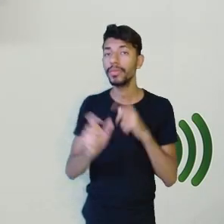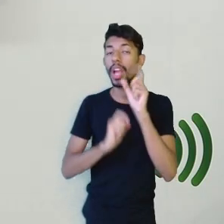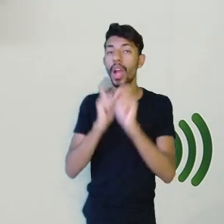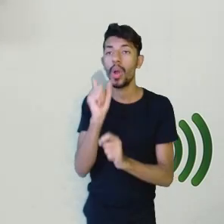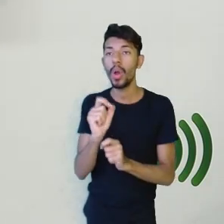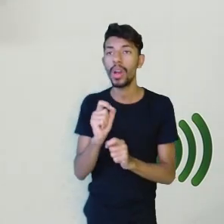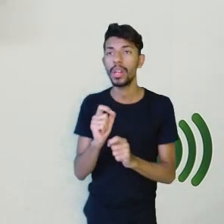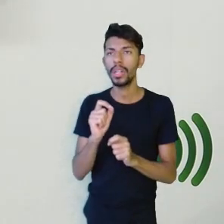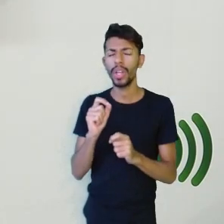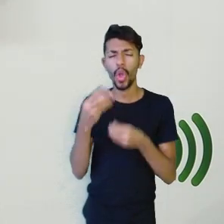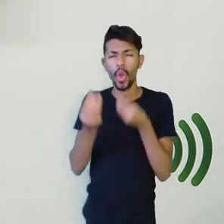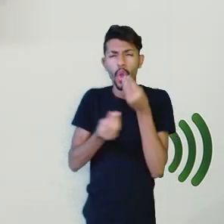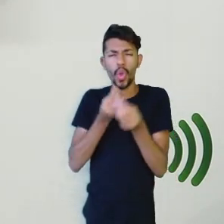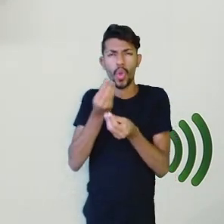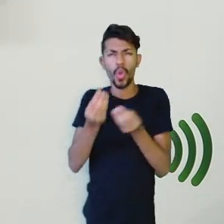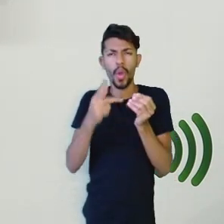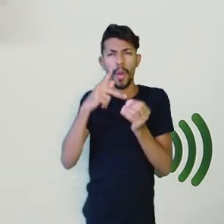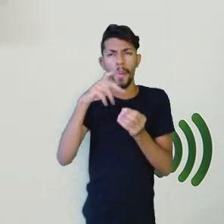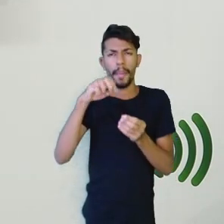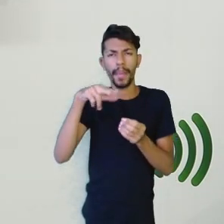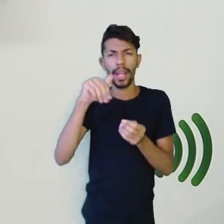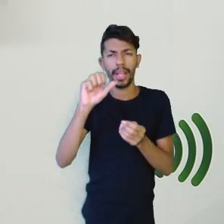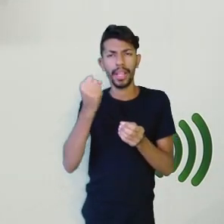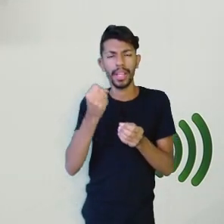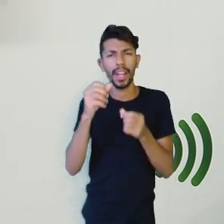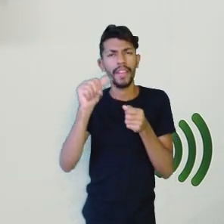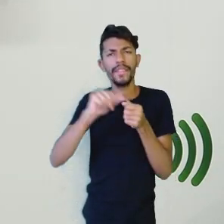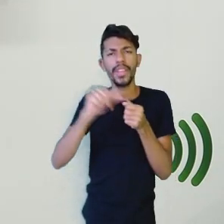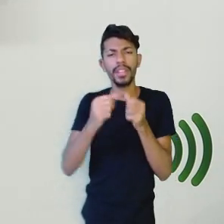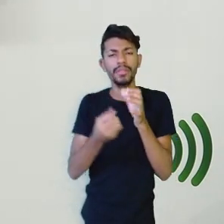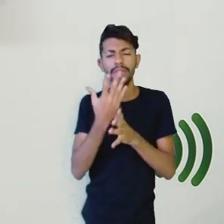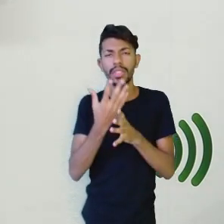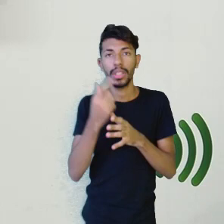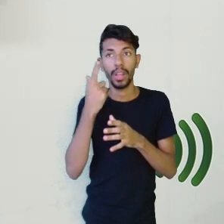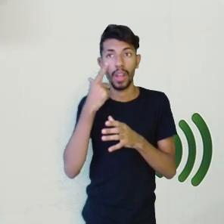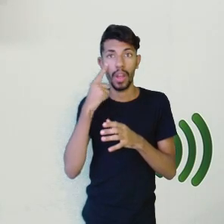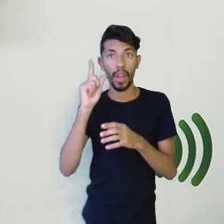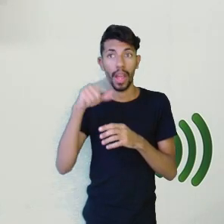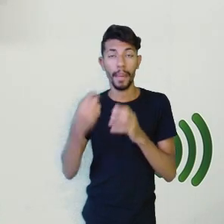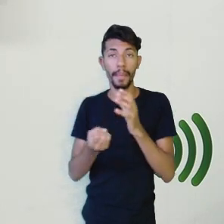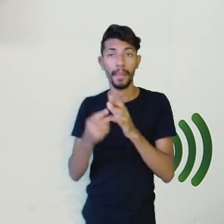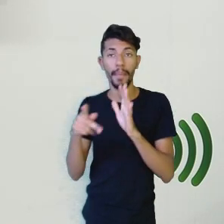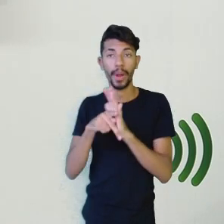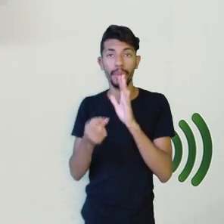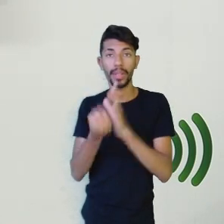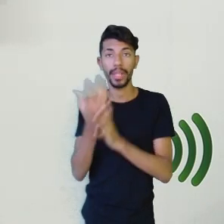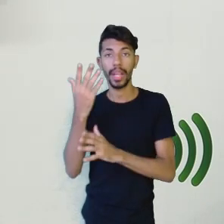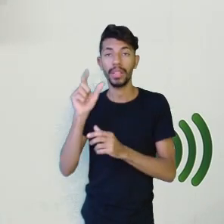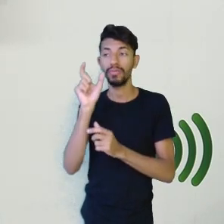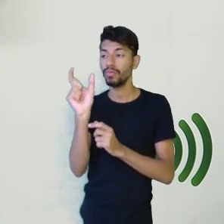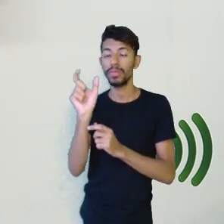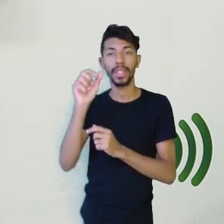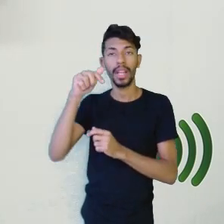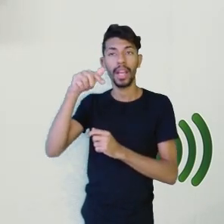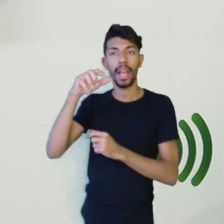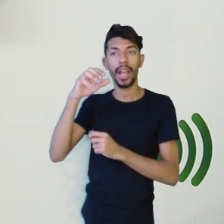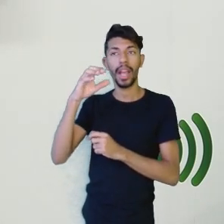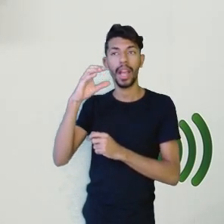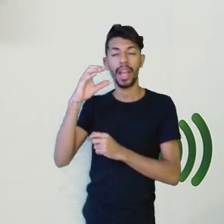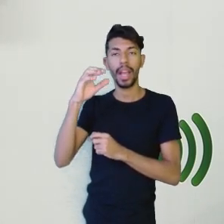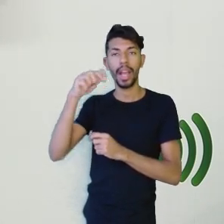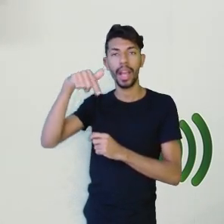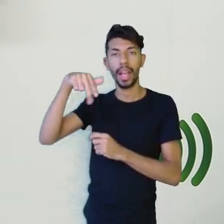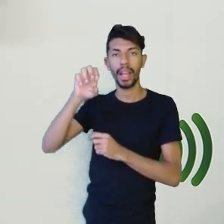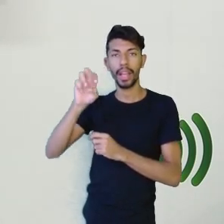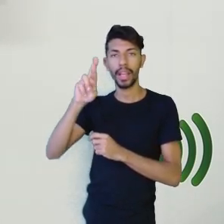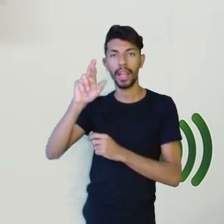que são feitas as penas? Elas são feitas de uma substância chamada queratina. Você já deve ter ouvido falar em queratina muitas